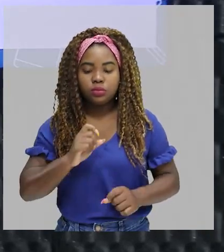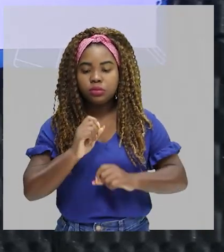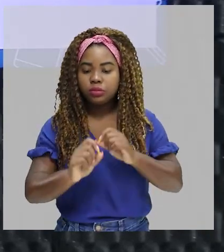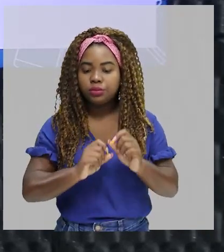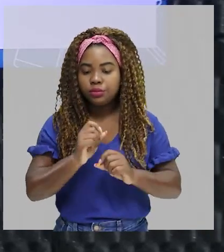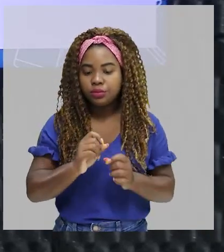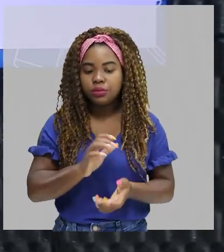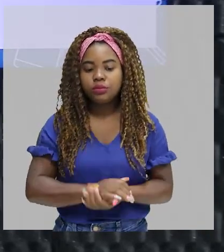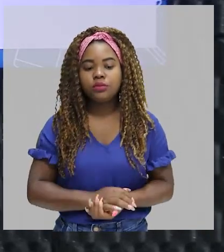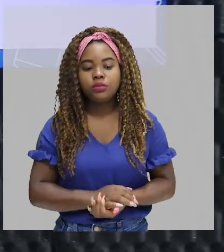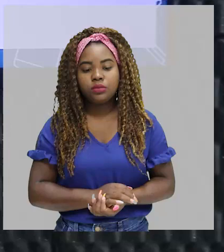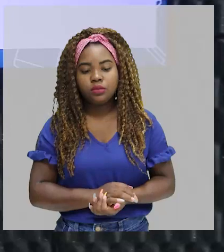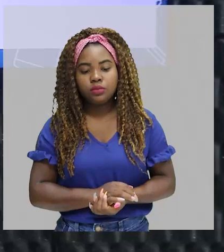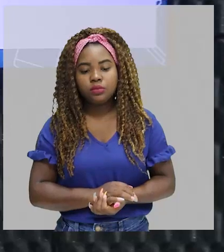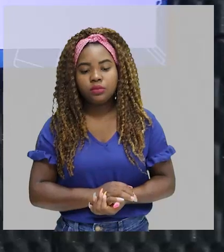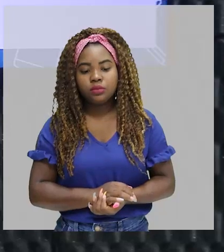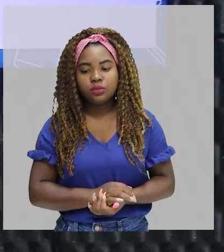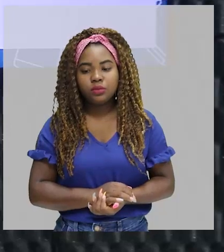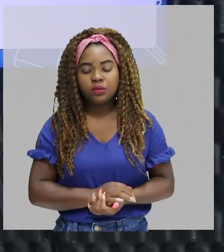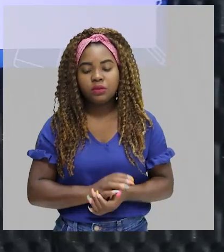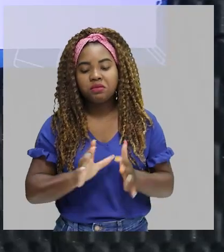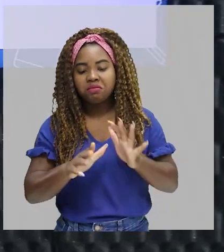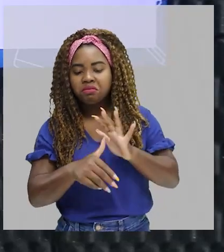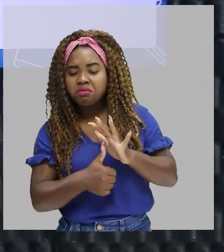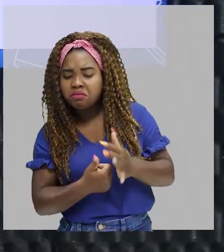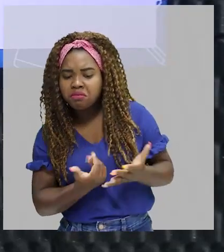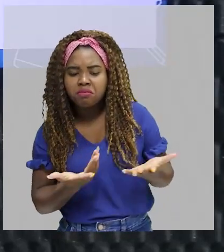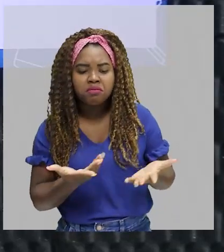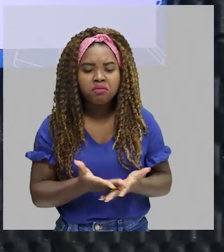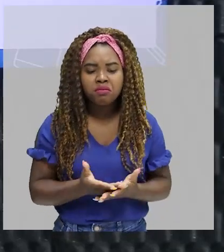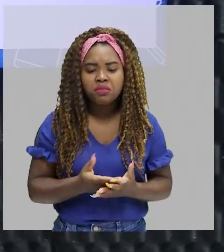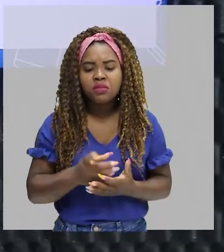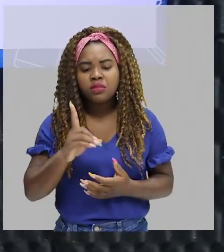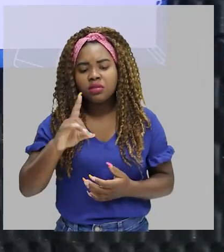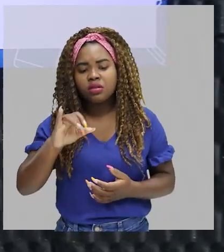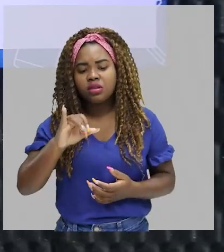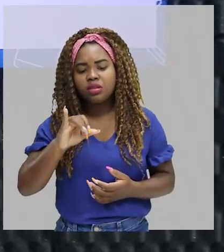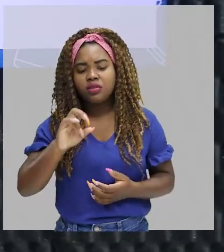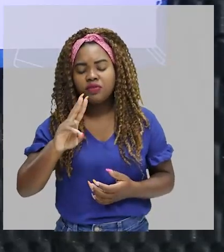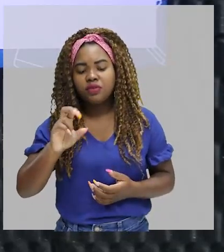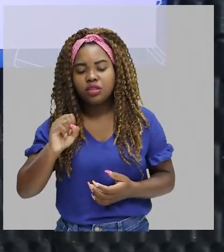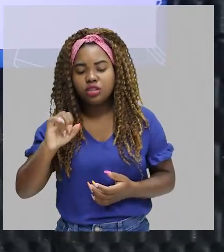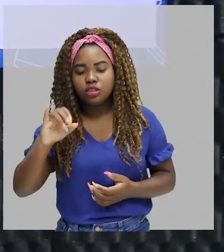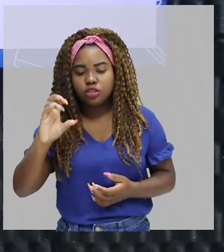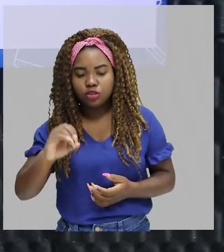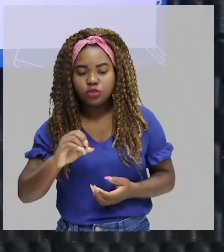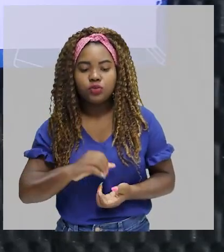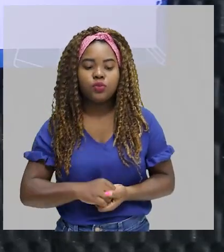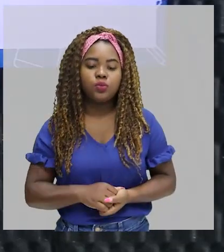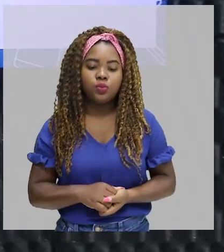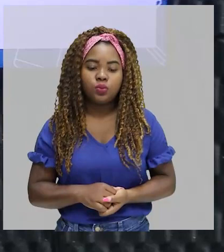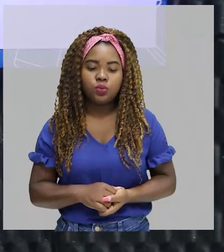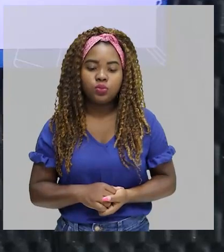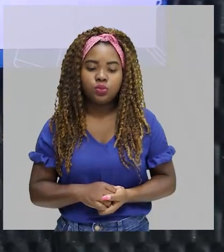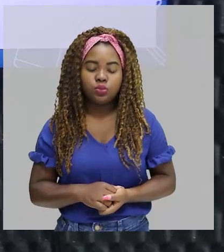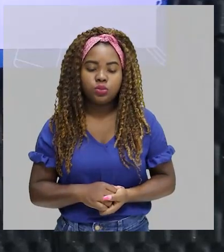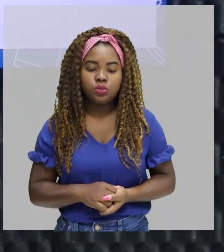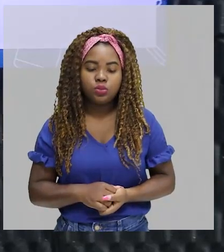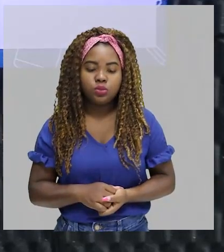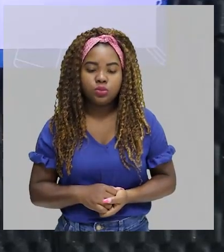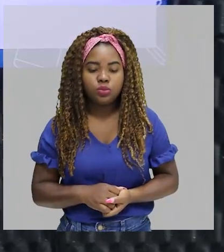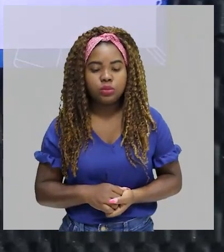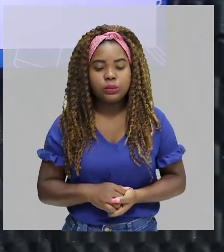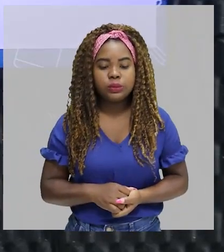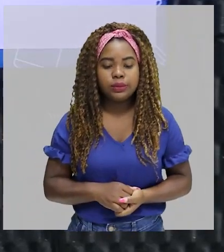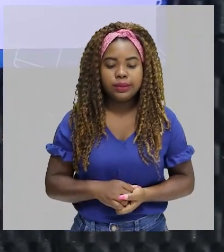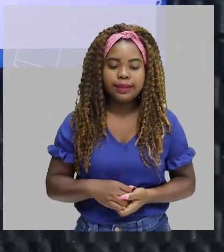ou de recursos da defesa para a pesquisa civil. E no exemplo de baixo, a diversão do